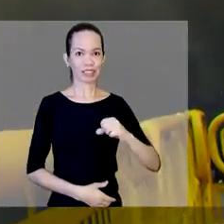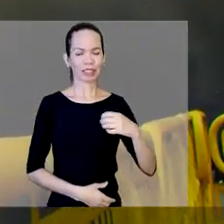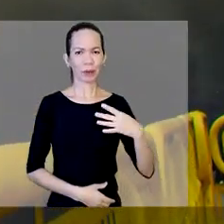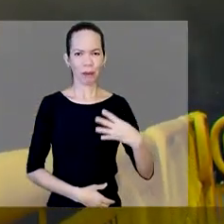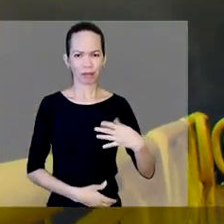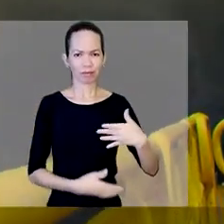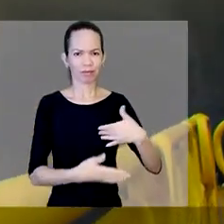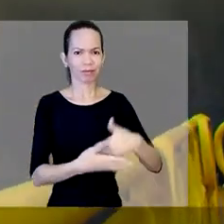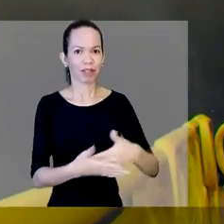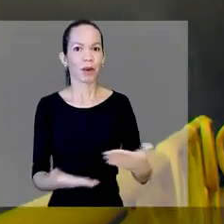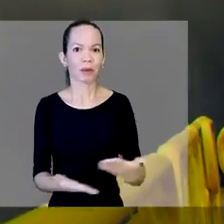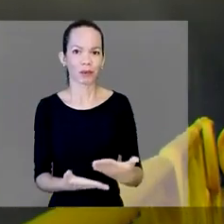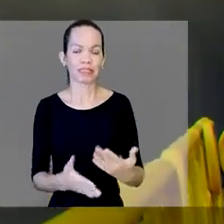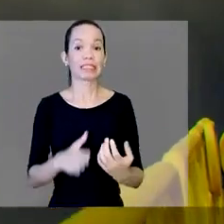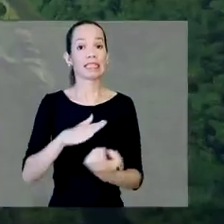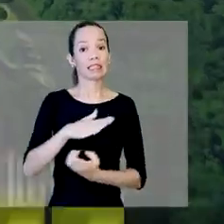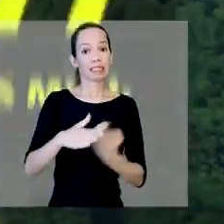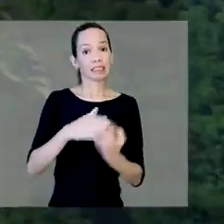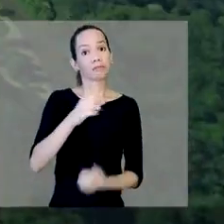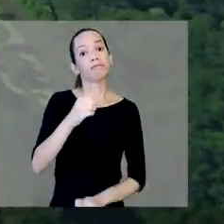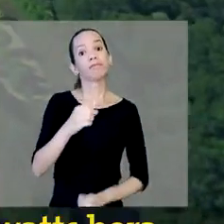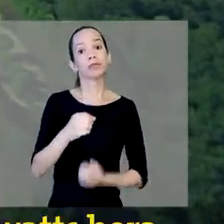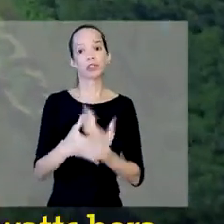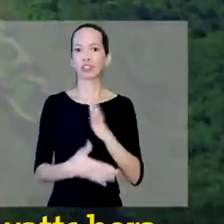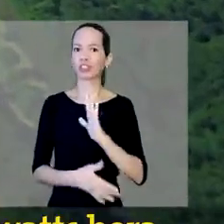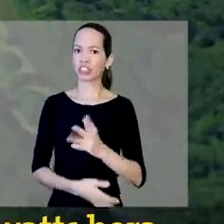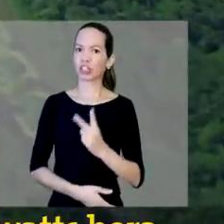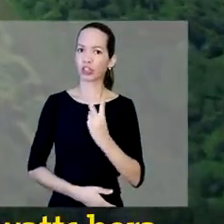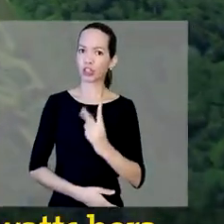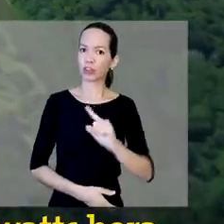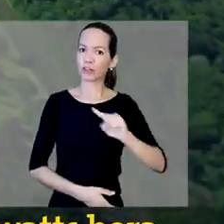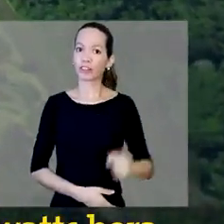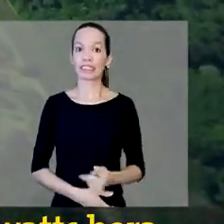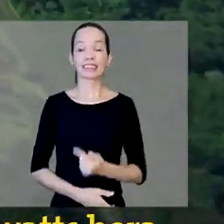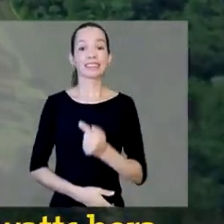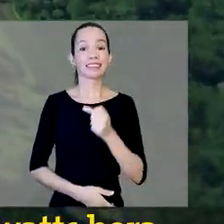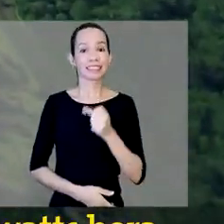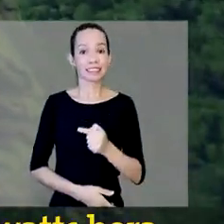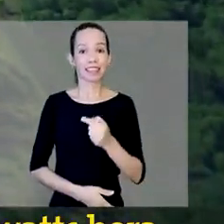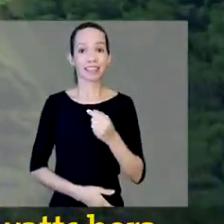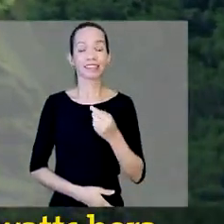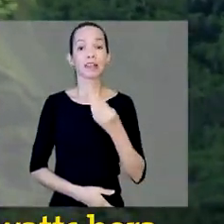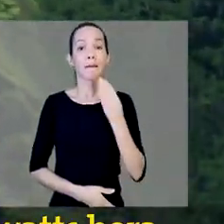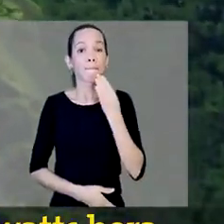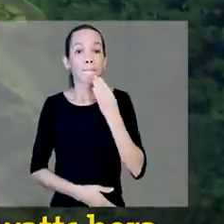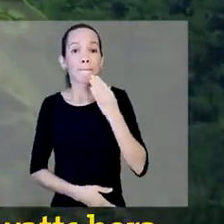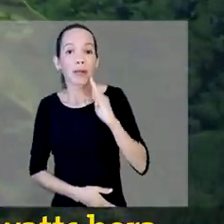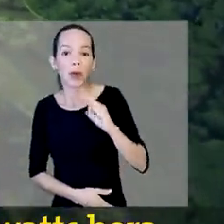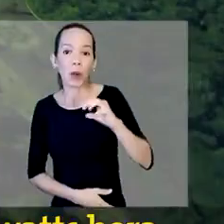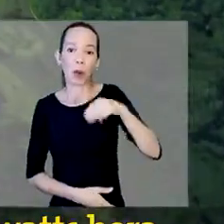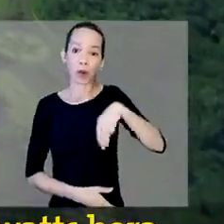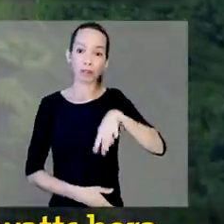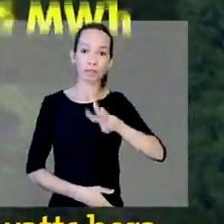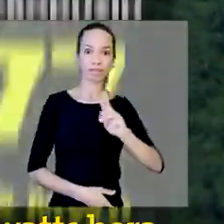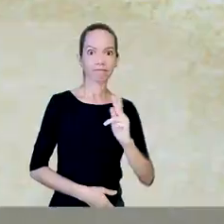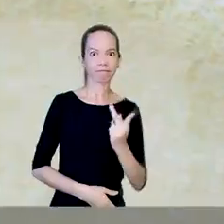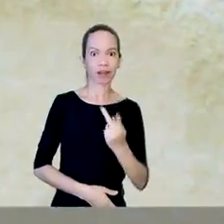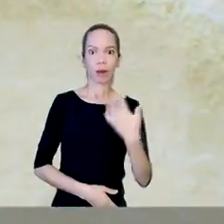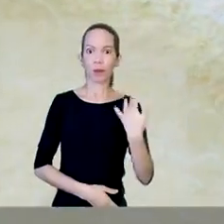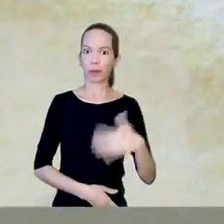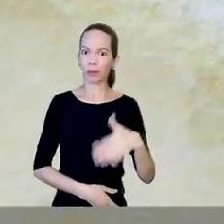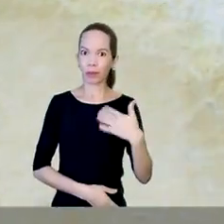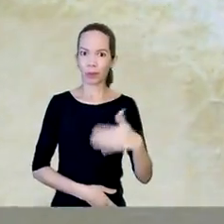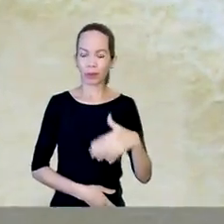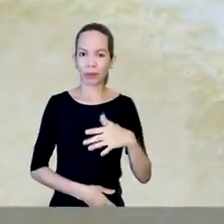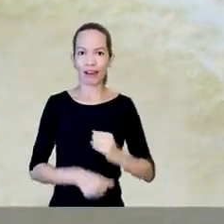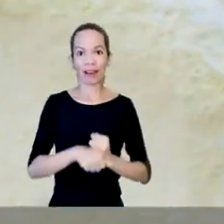Desde 1984 até agora, a empresa já produziu mais de 2,7 bilhões de megawatts-hora. A